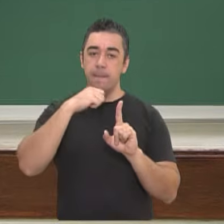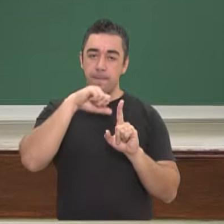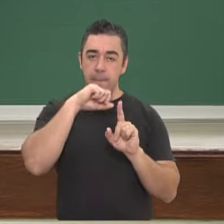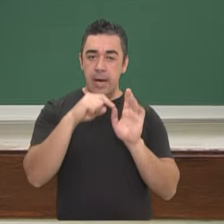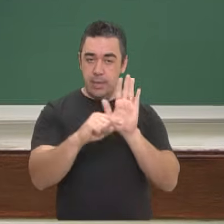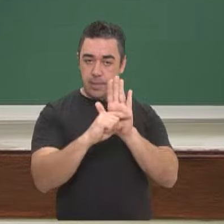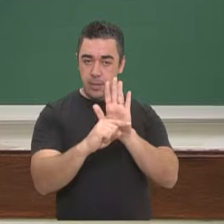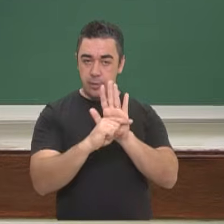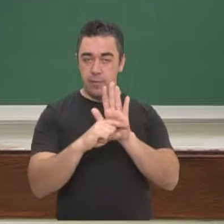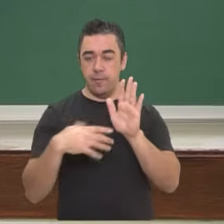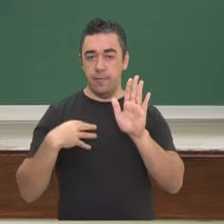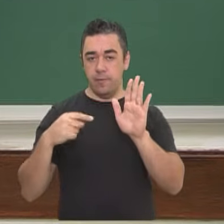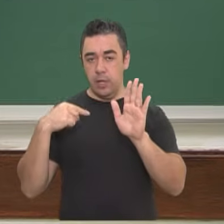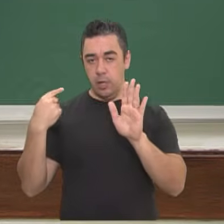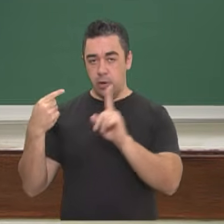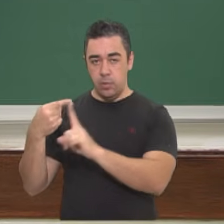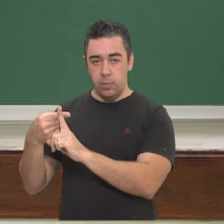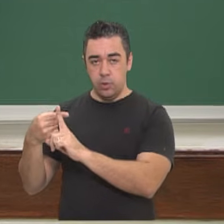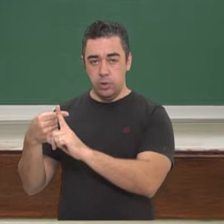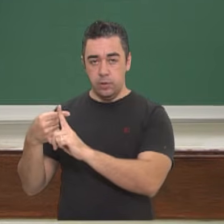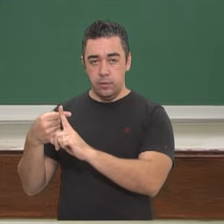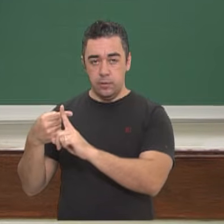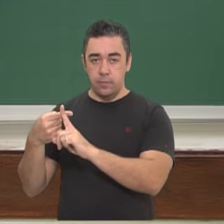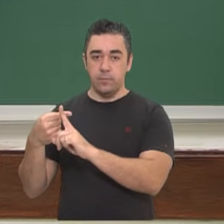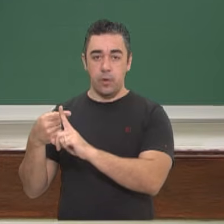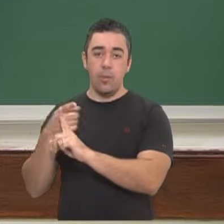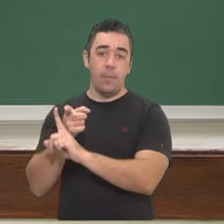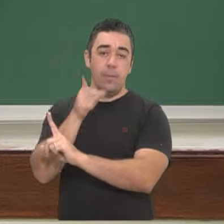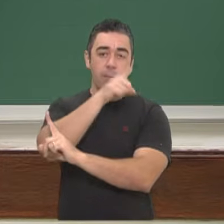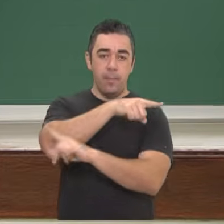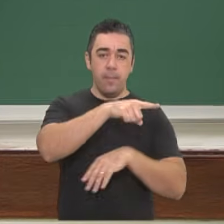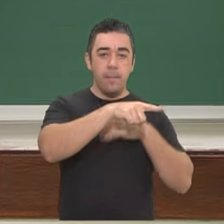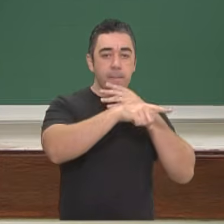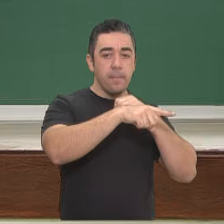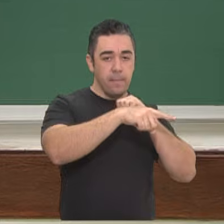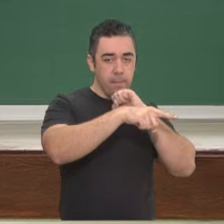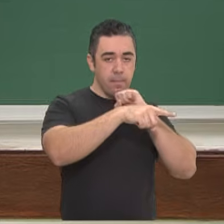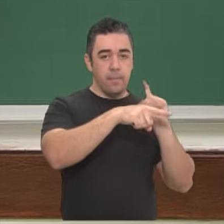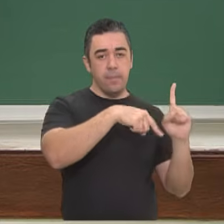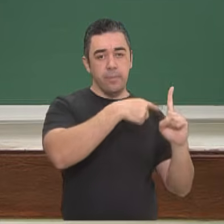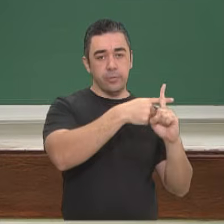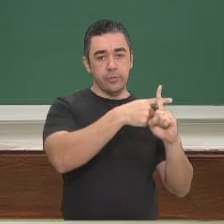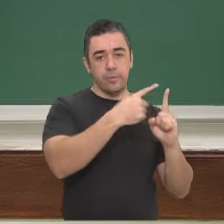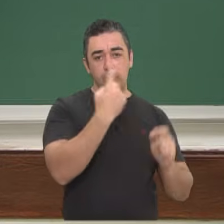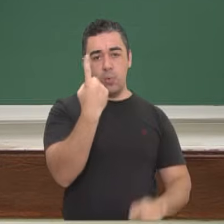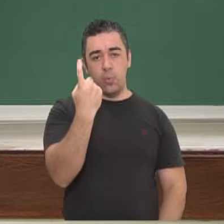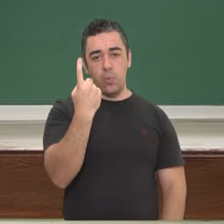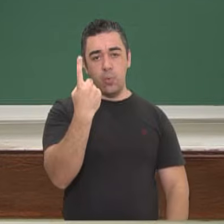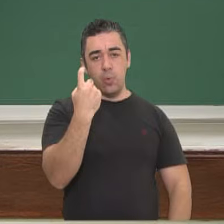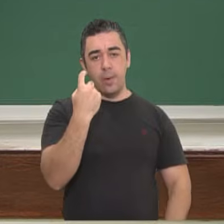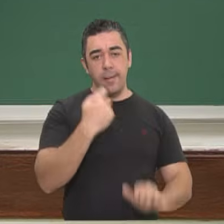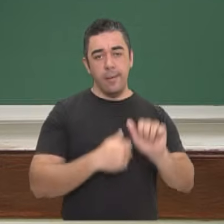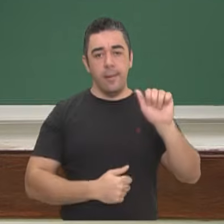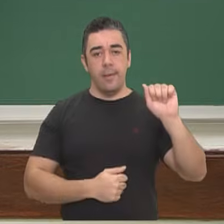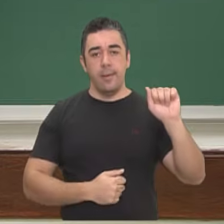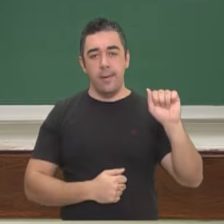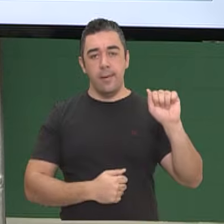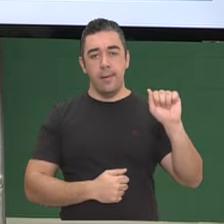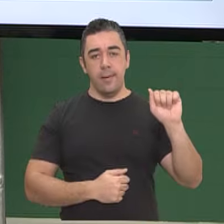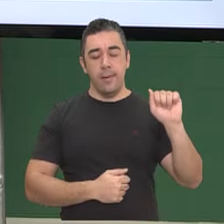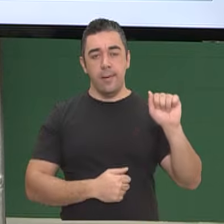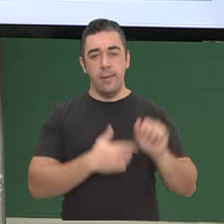negativo, filho positivo. Consequentemente, o pai também tem que ser positivo. Então, a única alternativa para a gente, letra A.